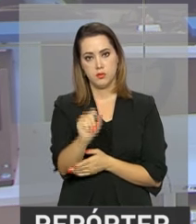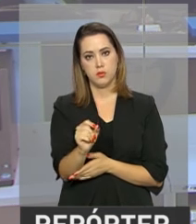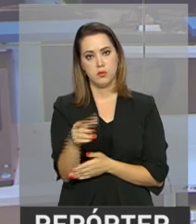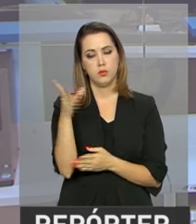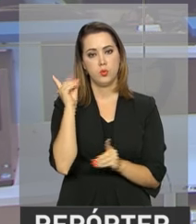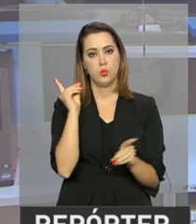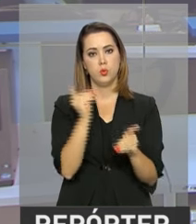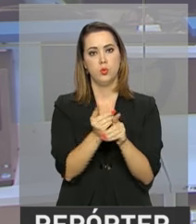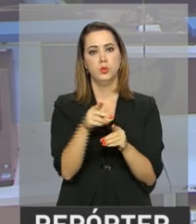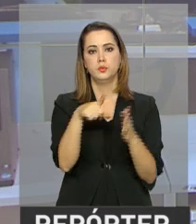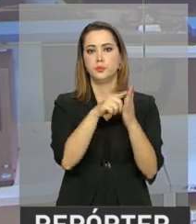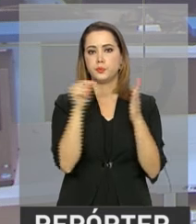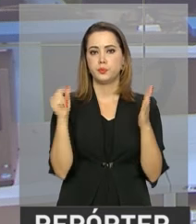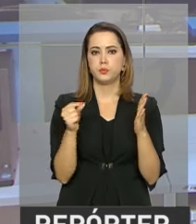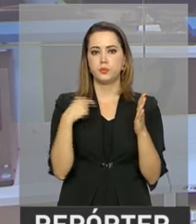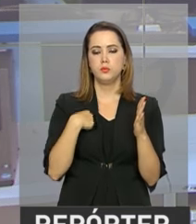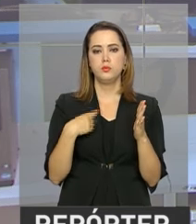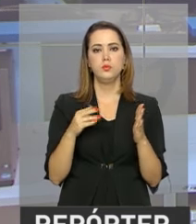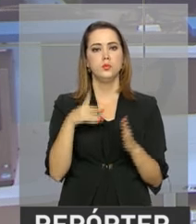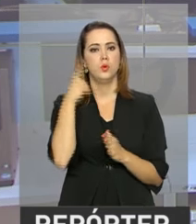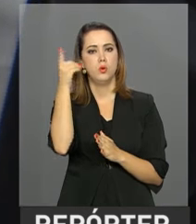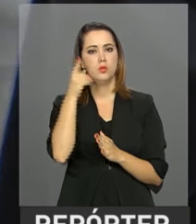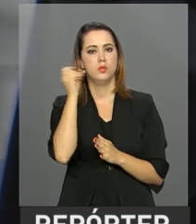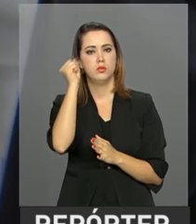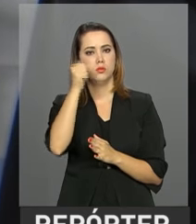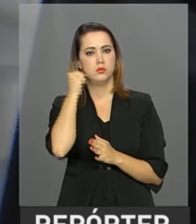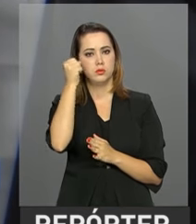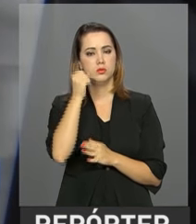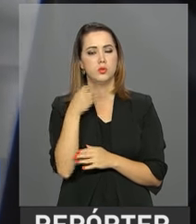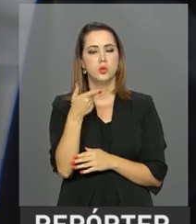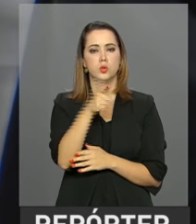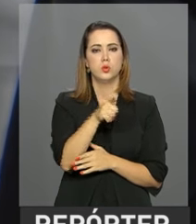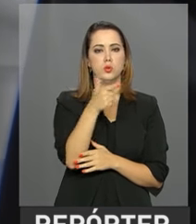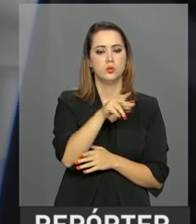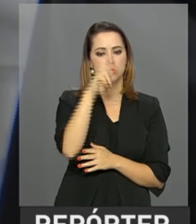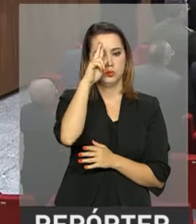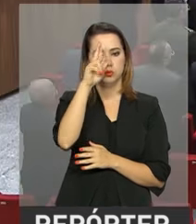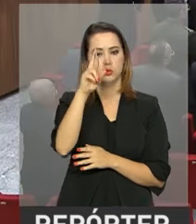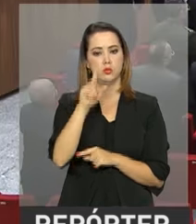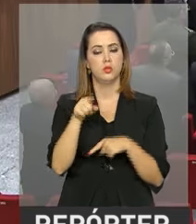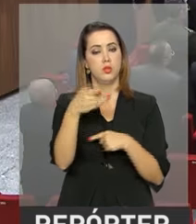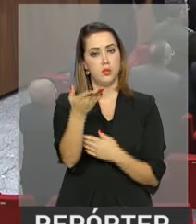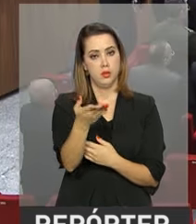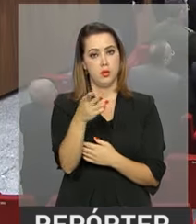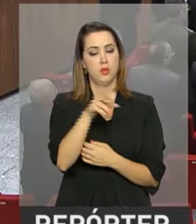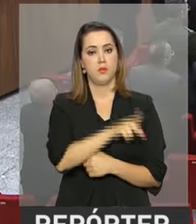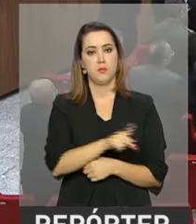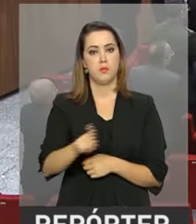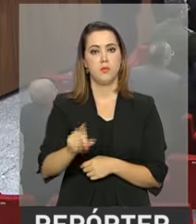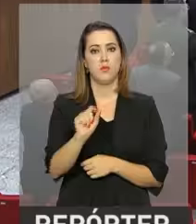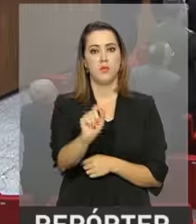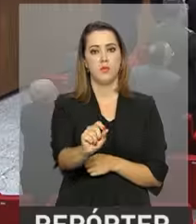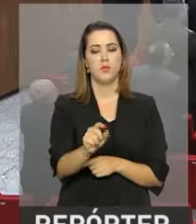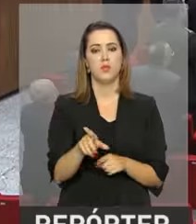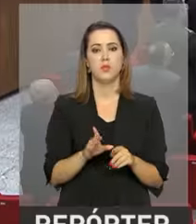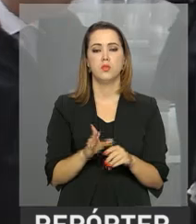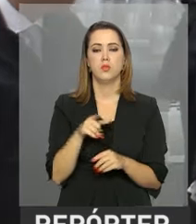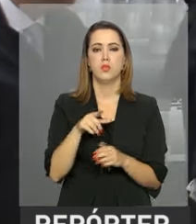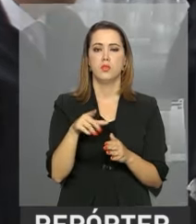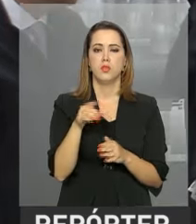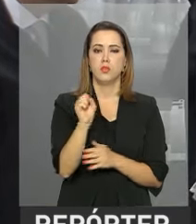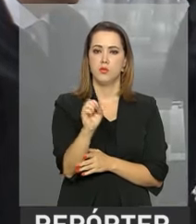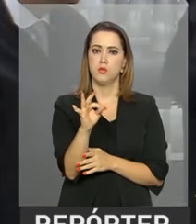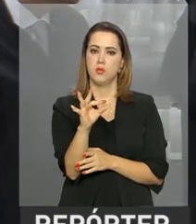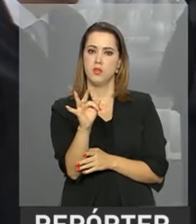Palácio do Planalto parlamentares e outras autoridades. No fim da tarde, o presidente da República interino ainda participou no Superior Tribunal